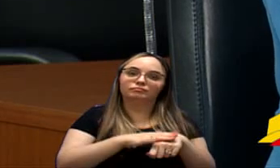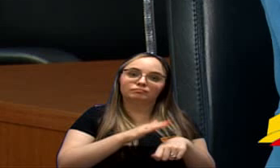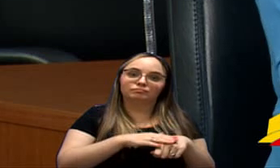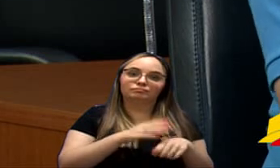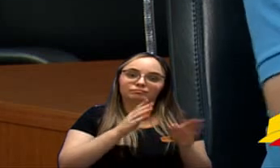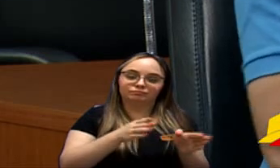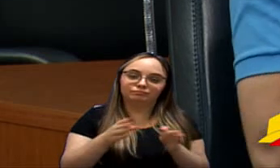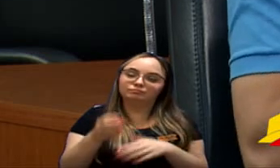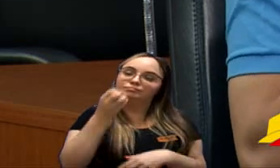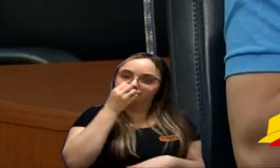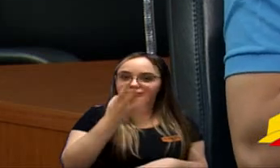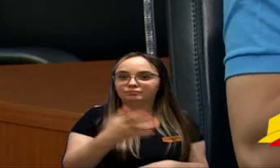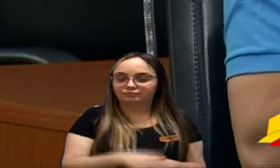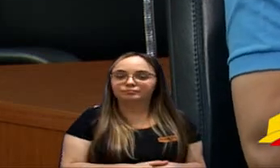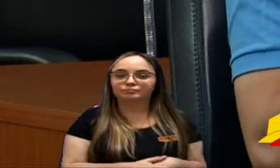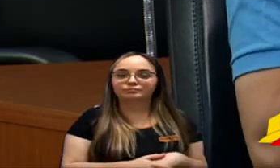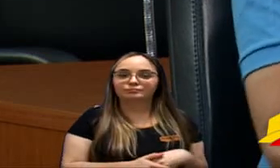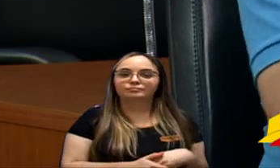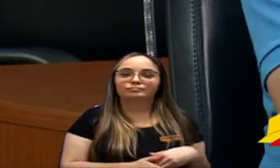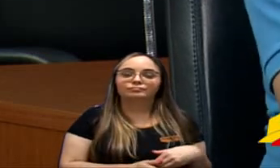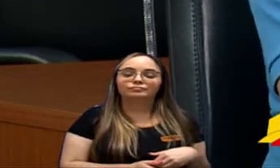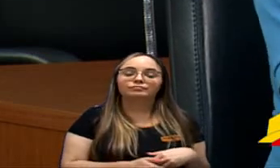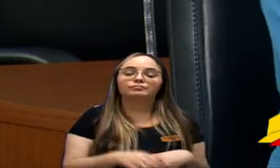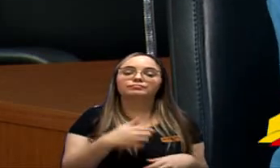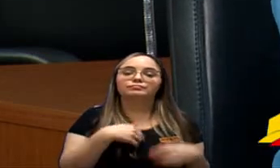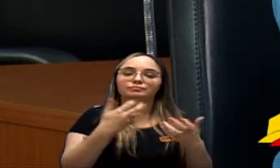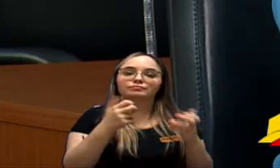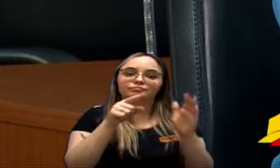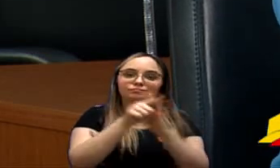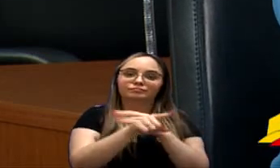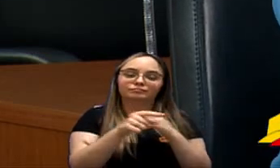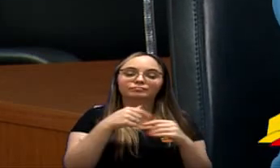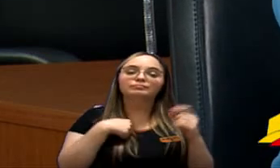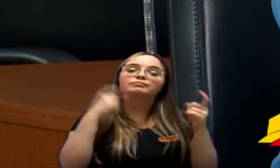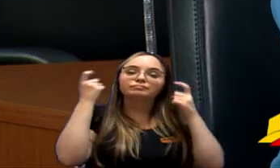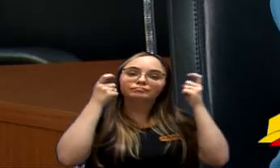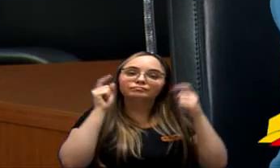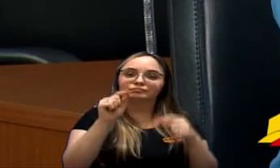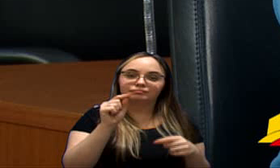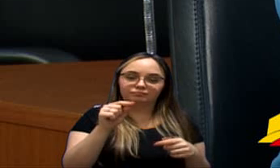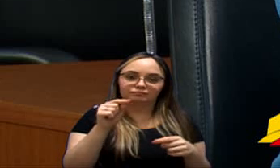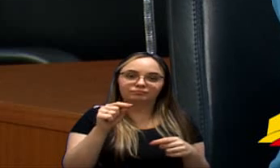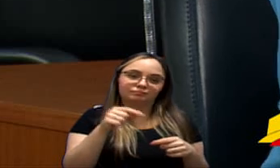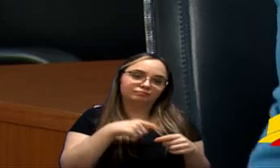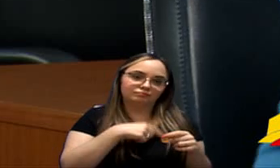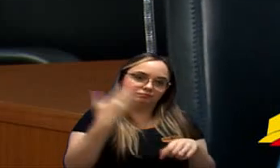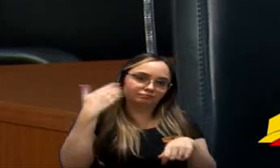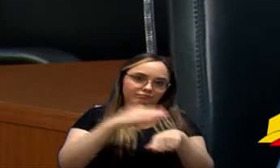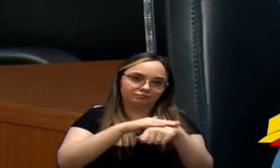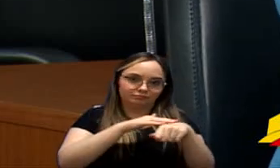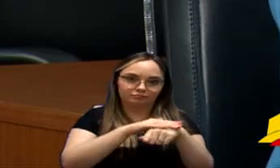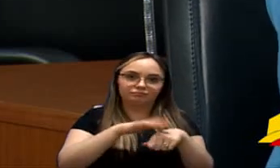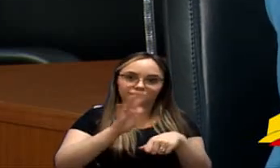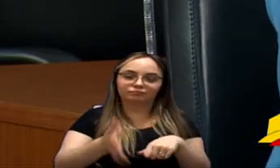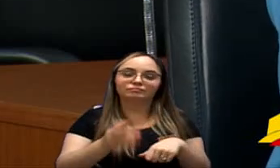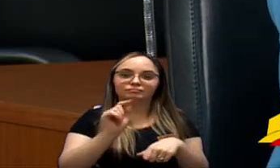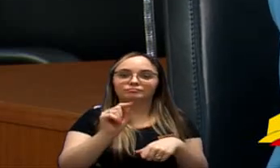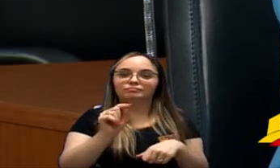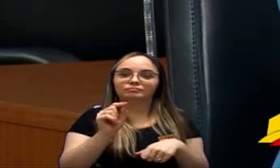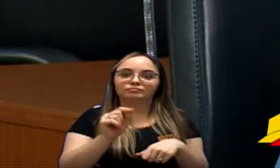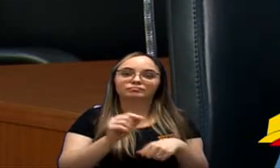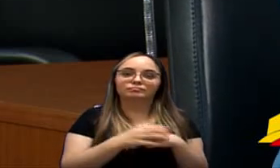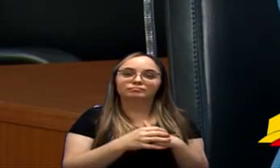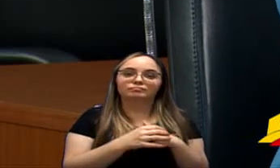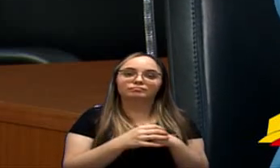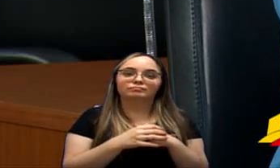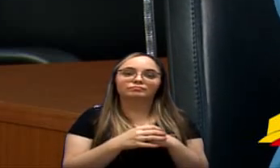tem feito uma administração boa. O que eu quero perguntar, e a preocupação maior que eu tenho, até conversei com o senhor esses dias, é